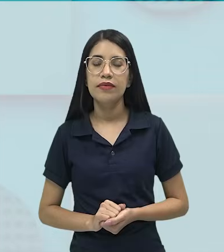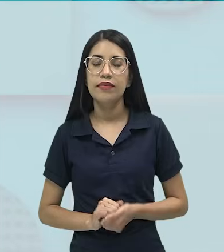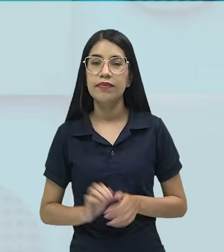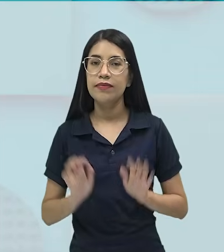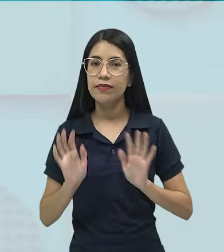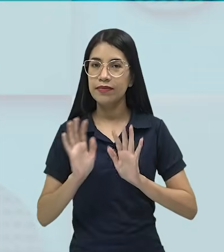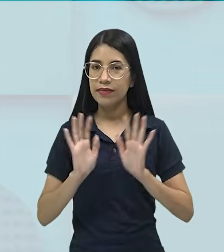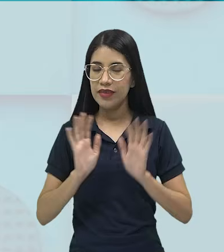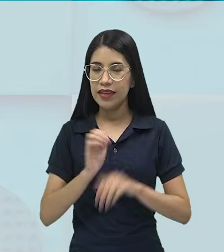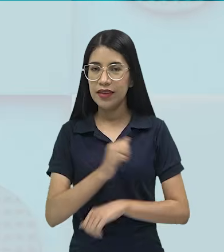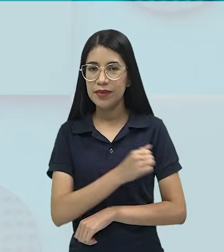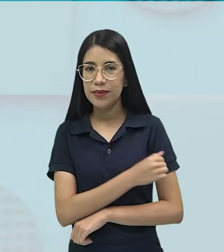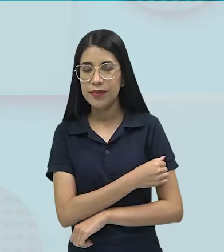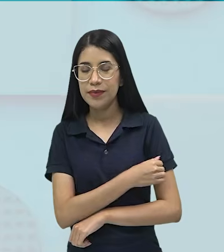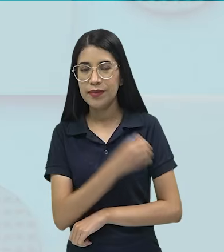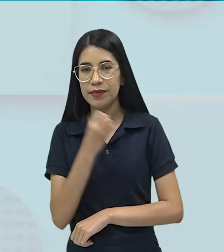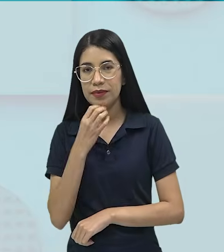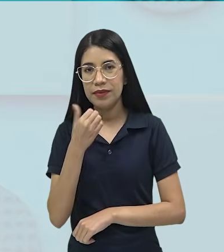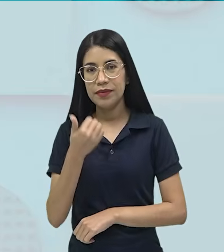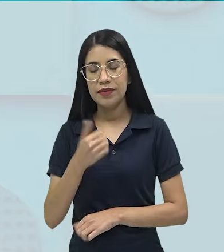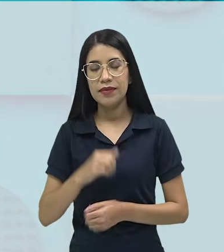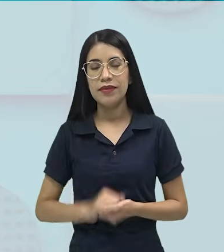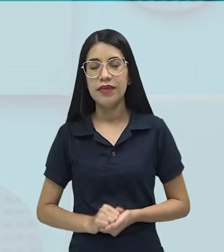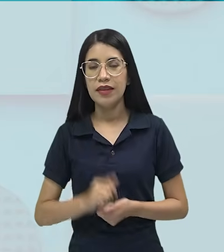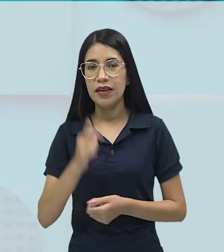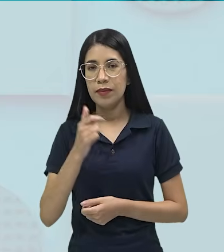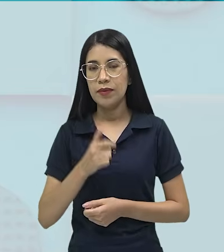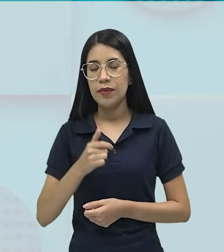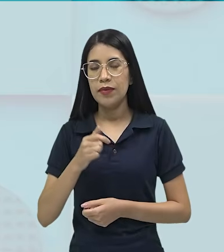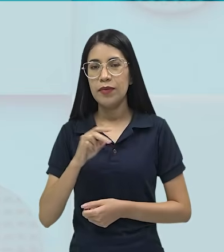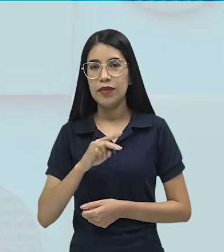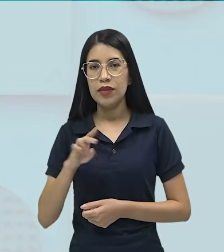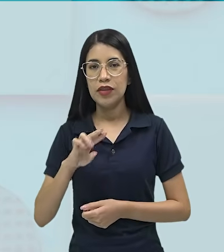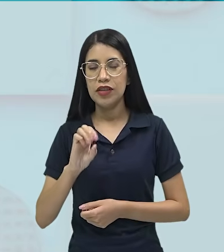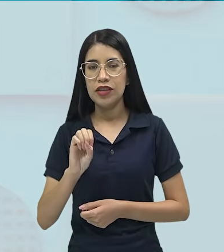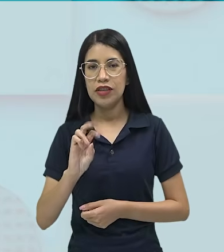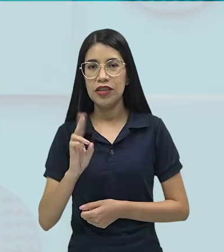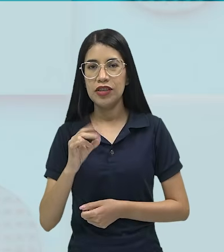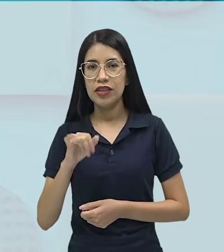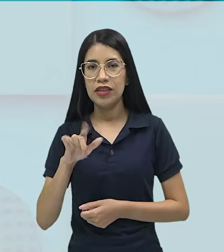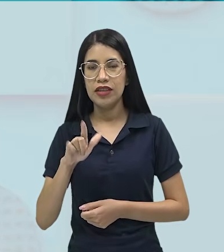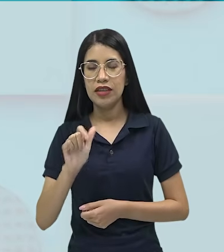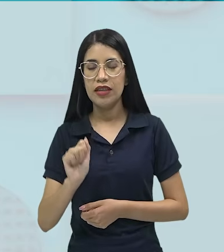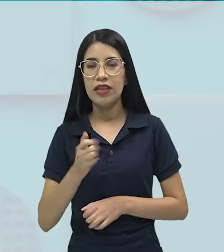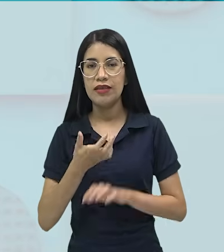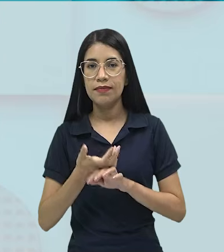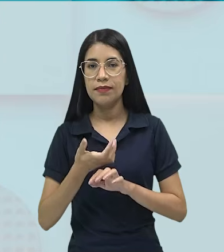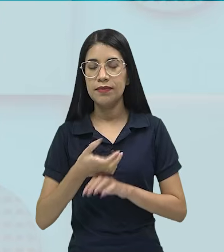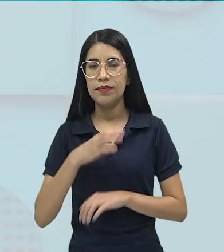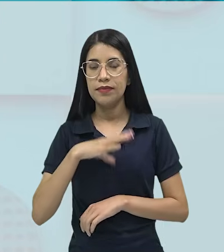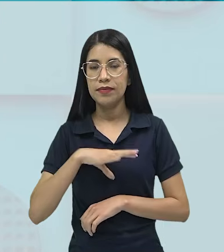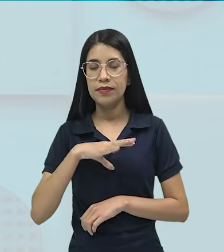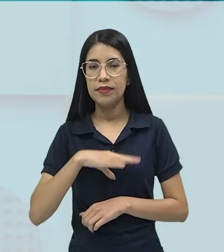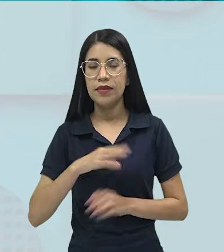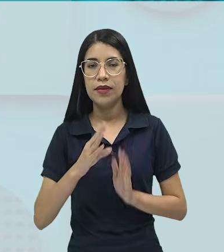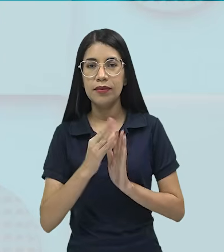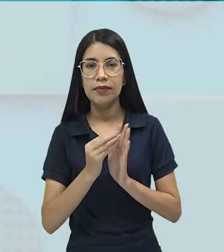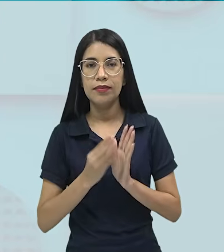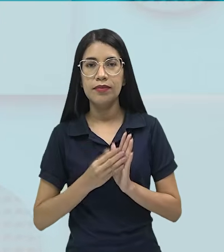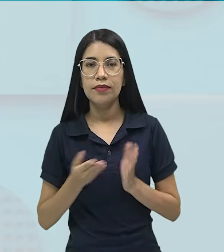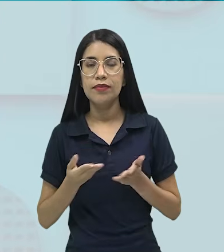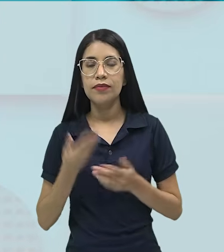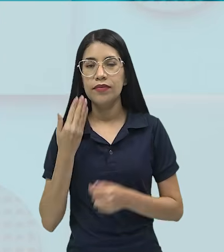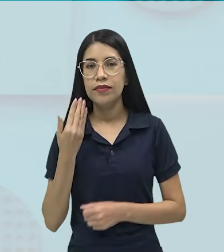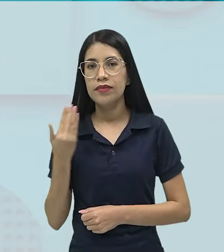Olá, alunos, tudo bem com vocês? Sou a professora Sheila Rodrigues, do componente de Língua Portuguesa. Vamos conhecer o nosso objeto